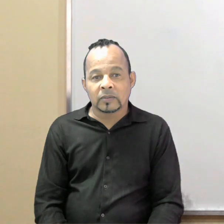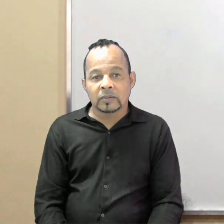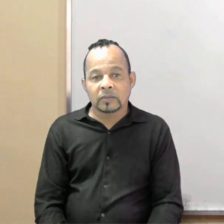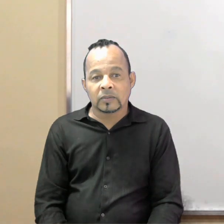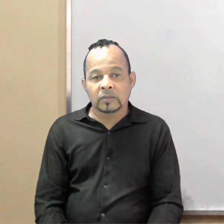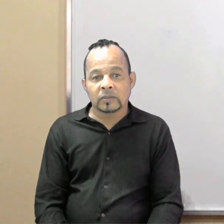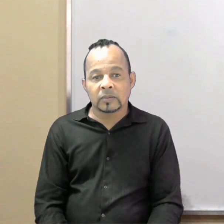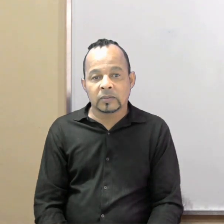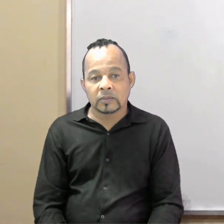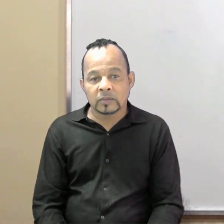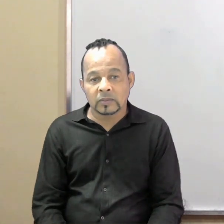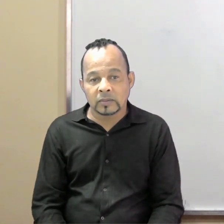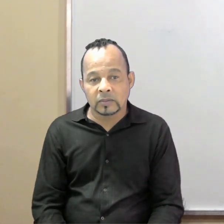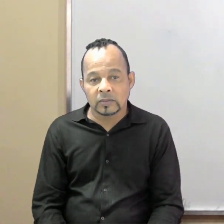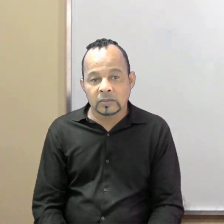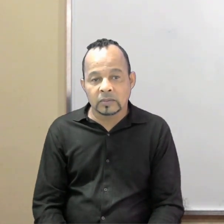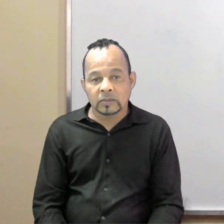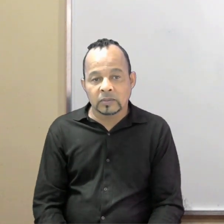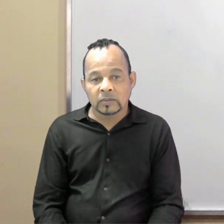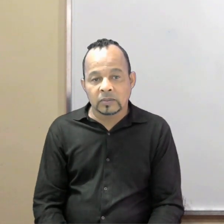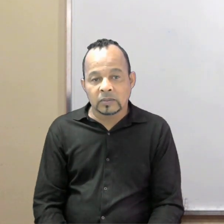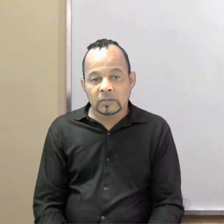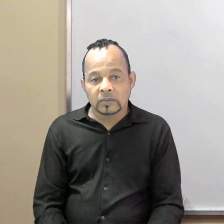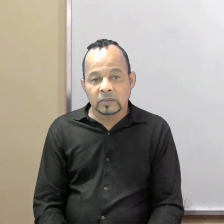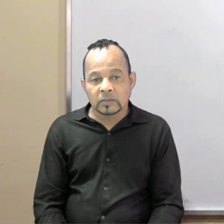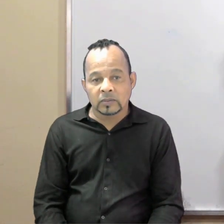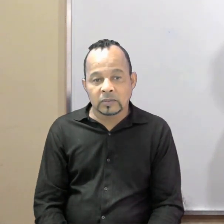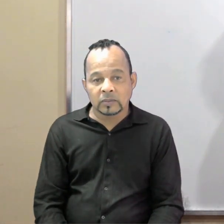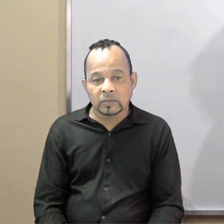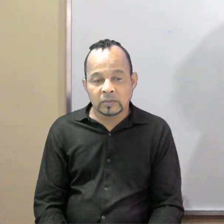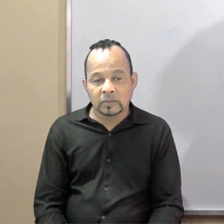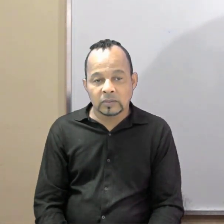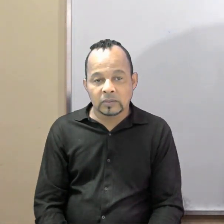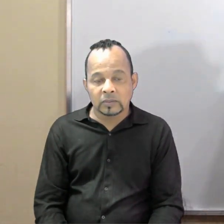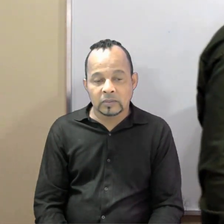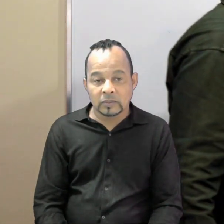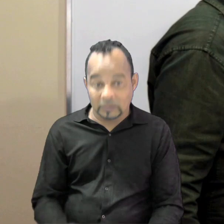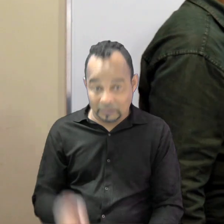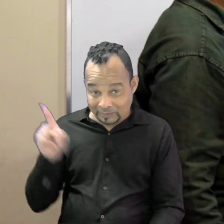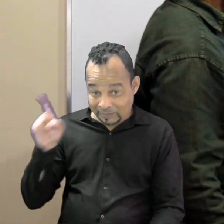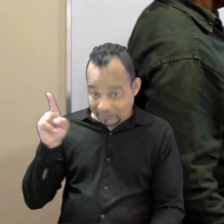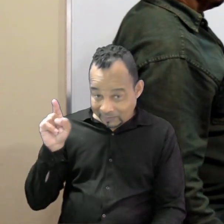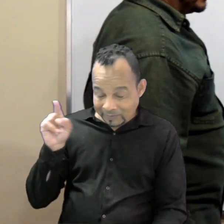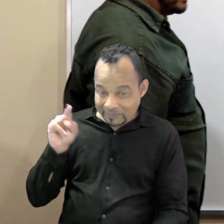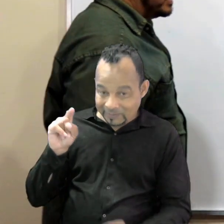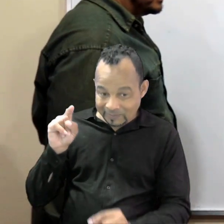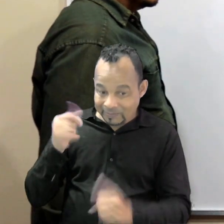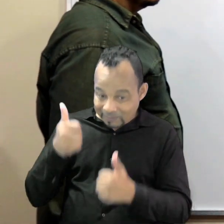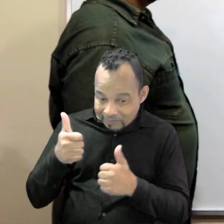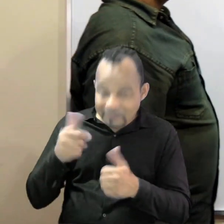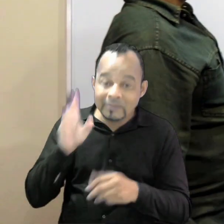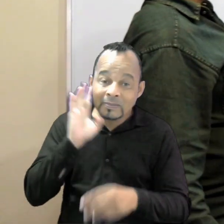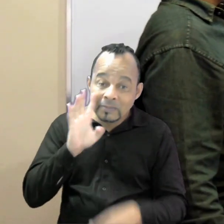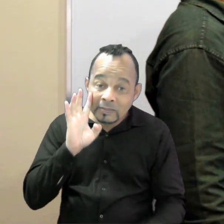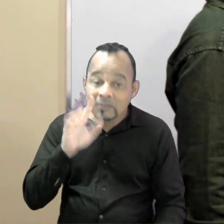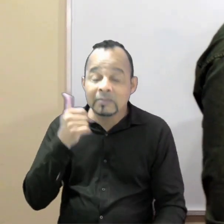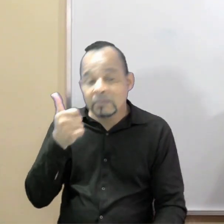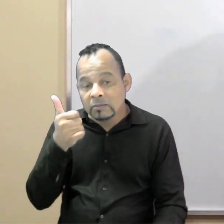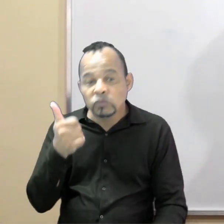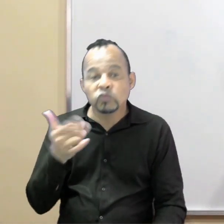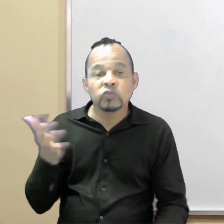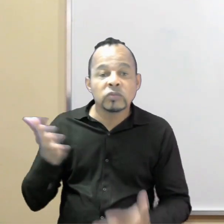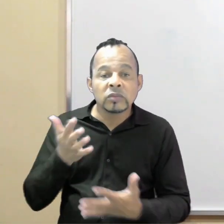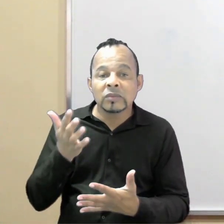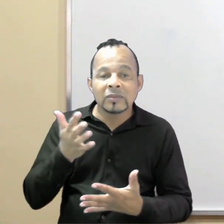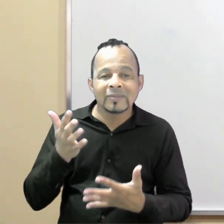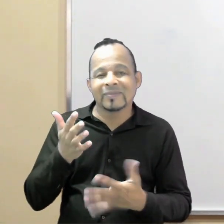vetorial B dividido por AB, módulo de A vezes módulo de B. Legal?